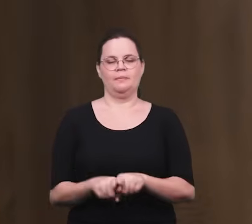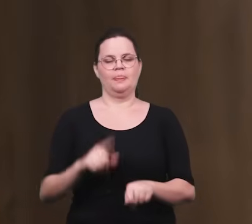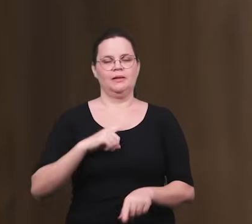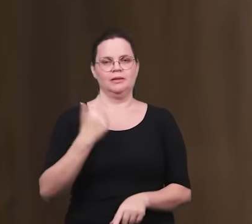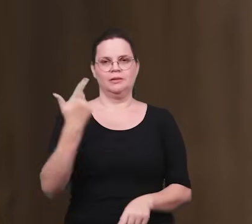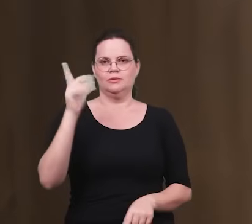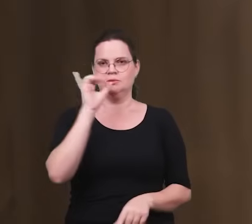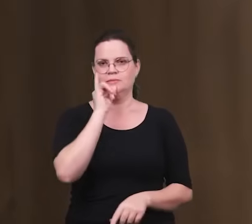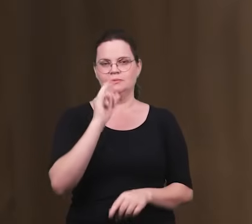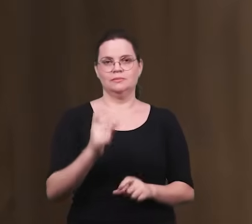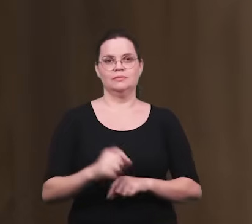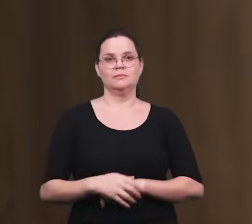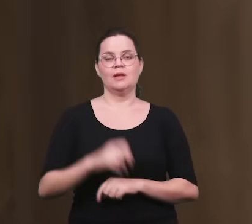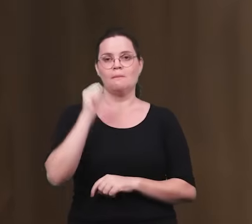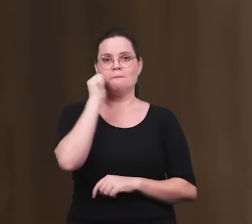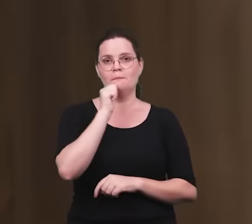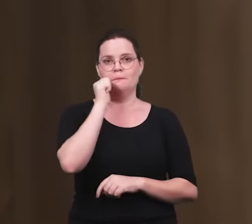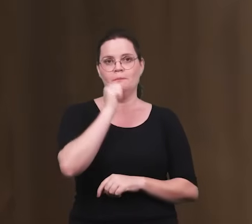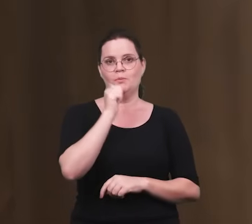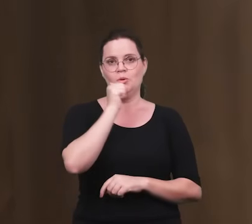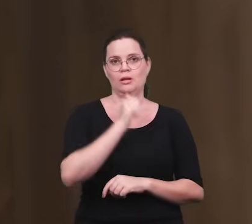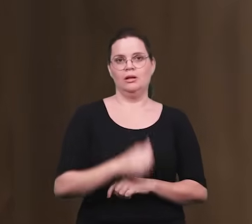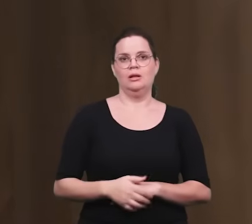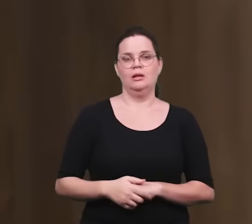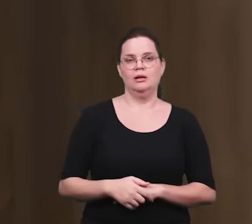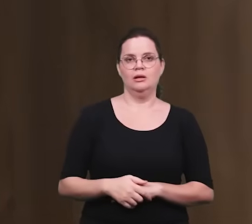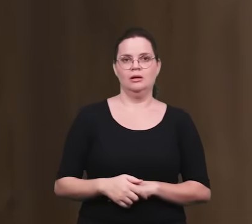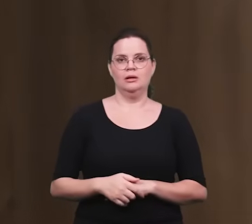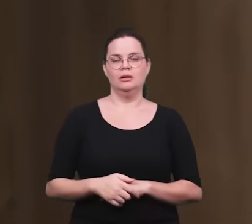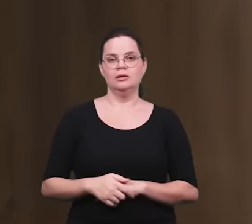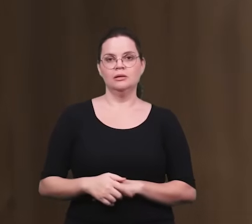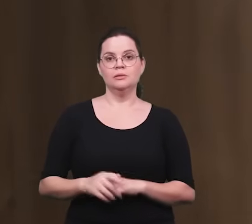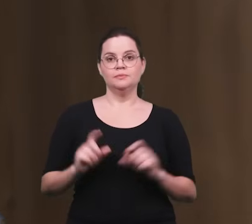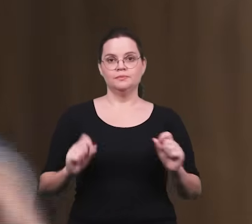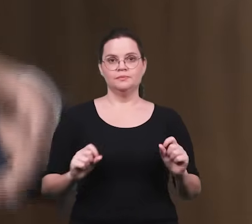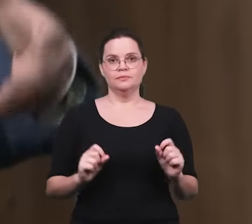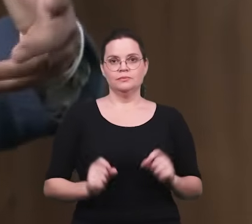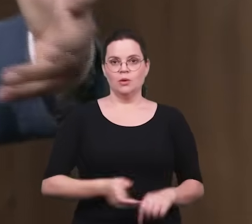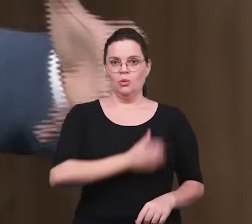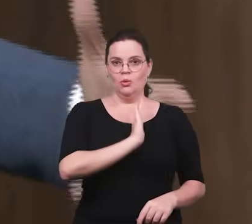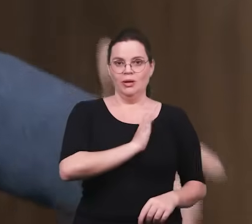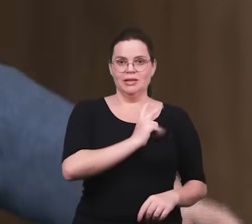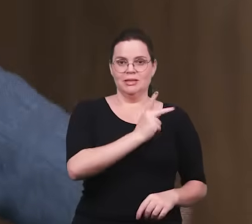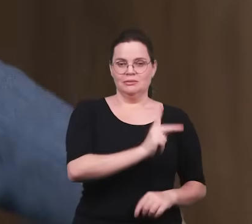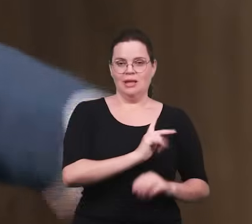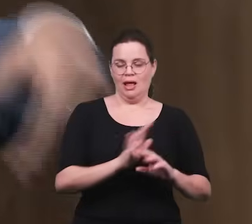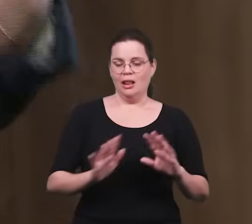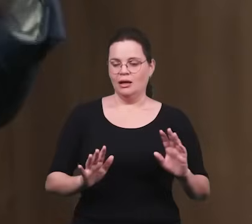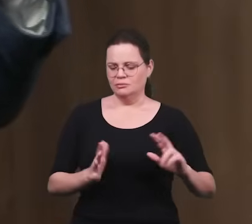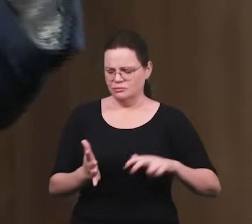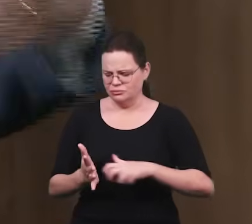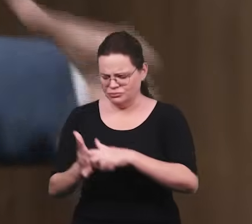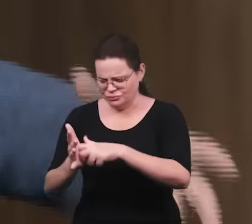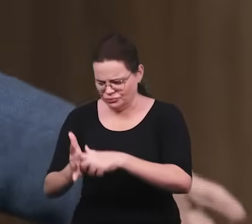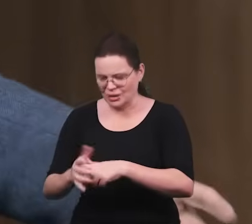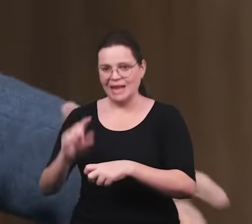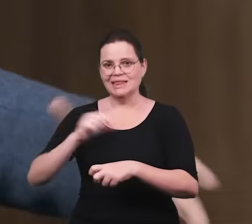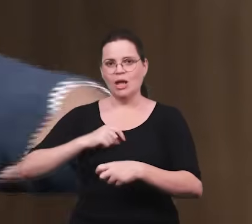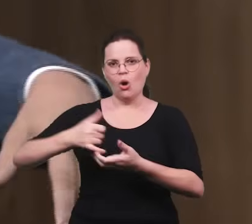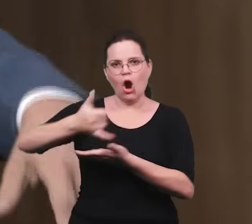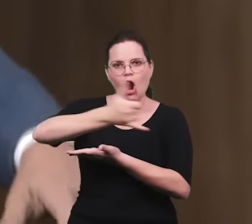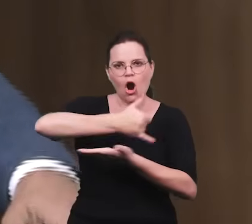exemplo bíblico, aquela mulher que derrama o seu coração aos pés do Senhor Jesus e aquele